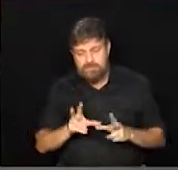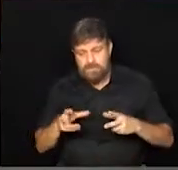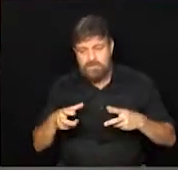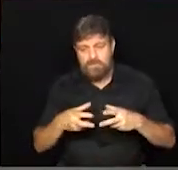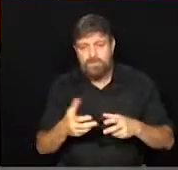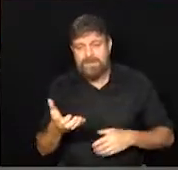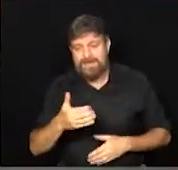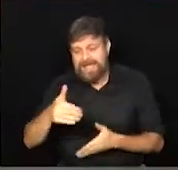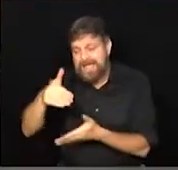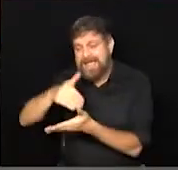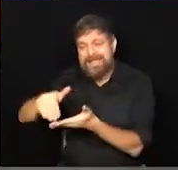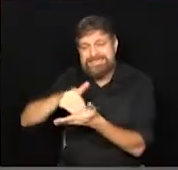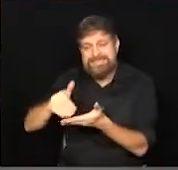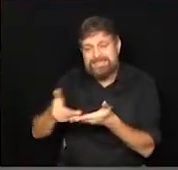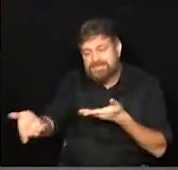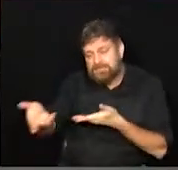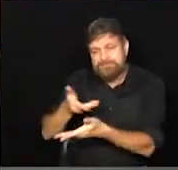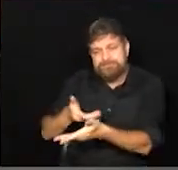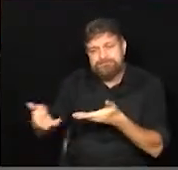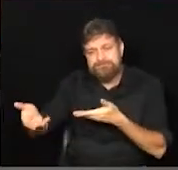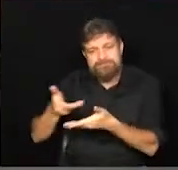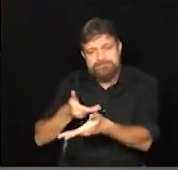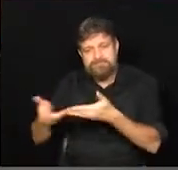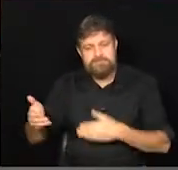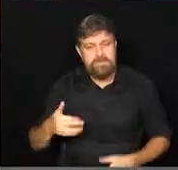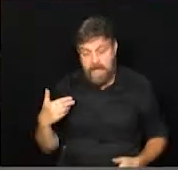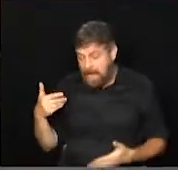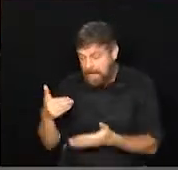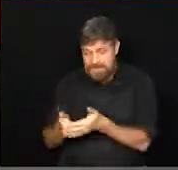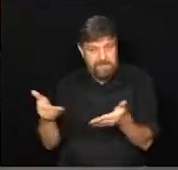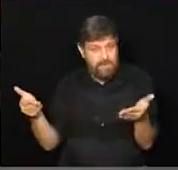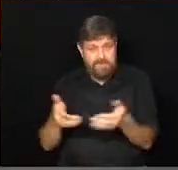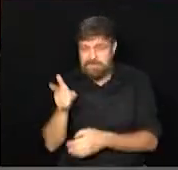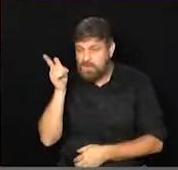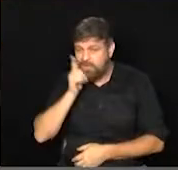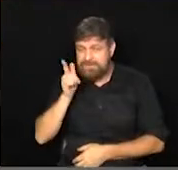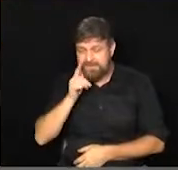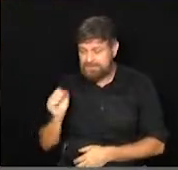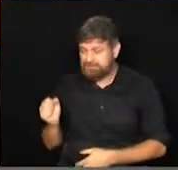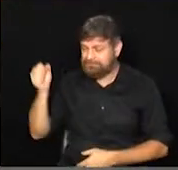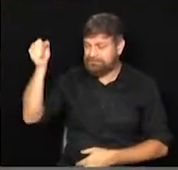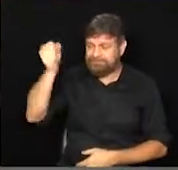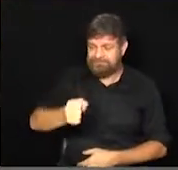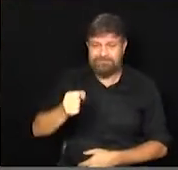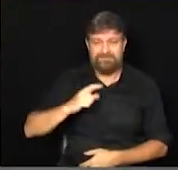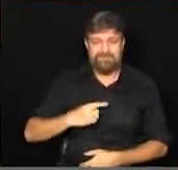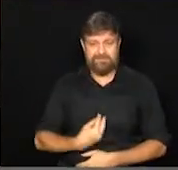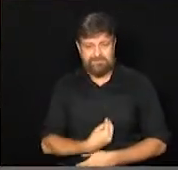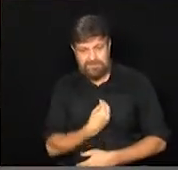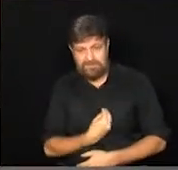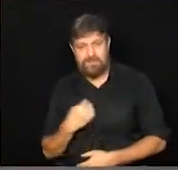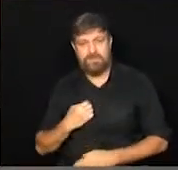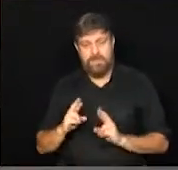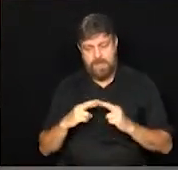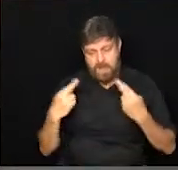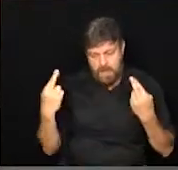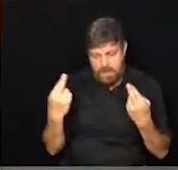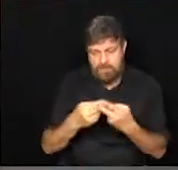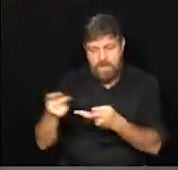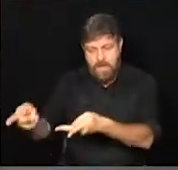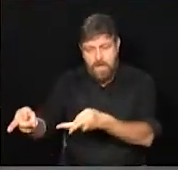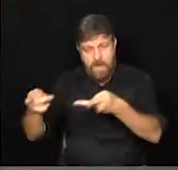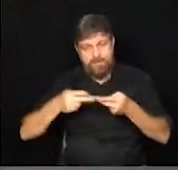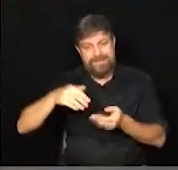com a Secretaria. Mas, até hoje, nós não conseguimos a participação. Nós fizemos uma reunião, convidamos a participação